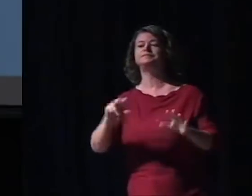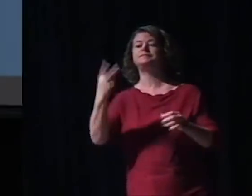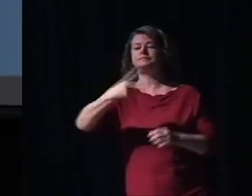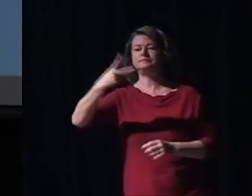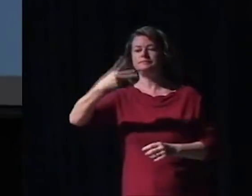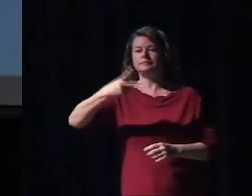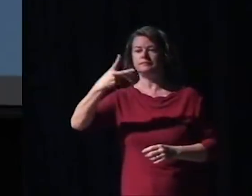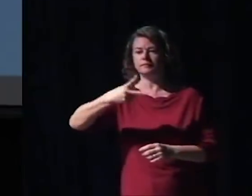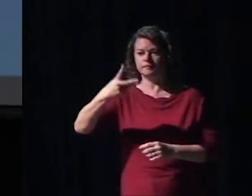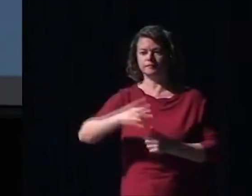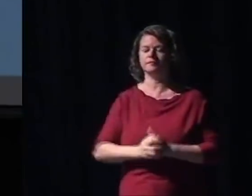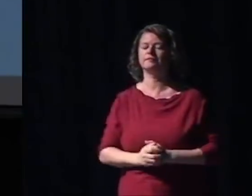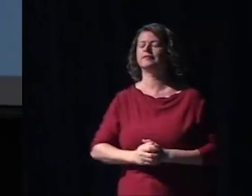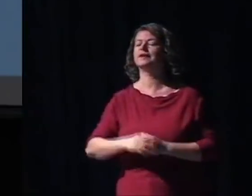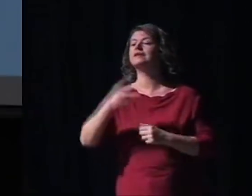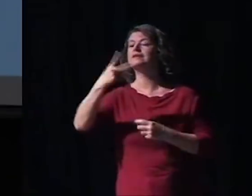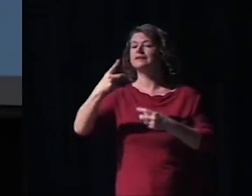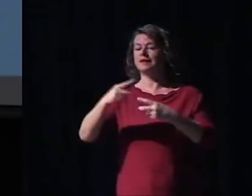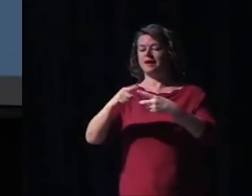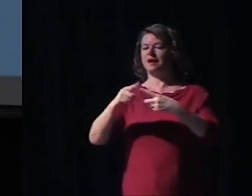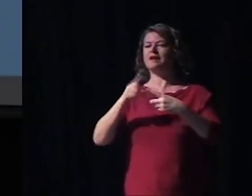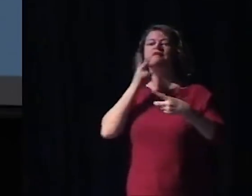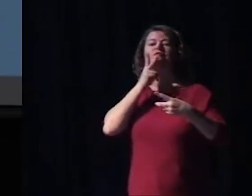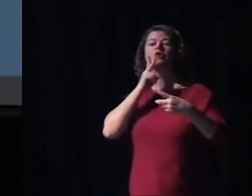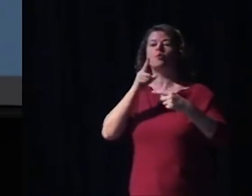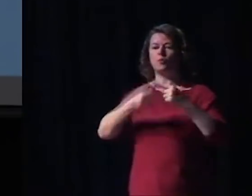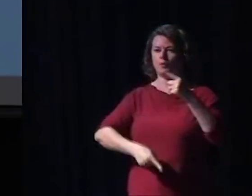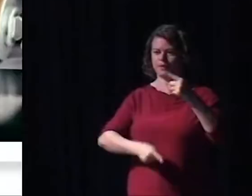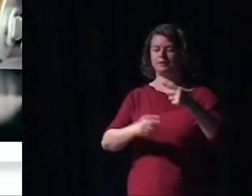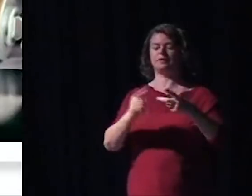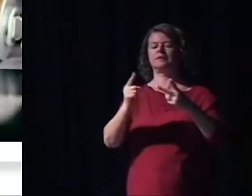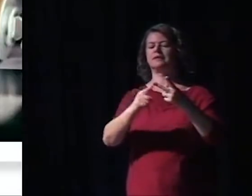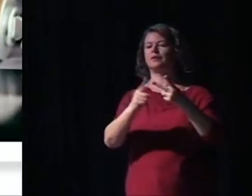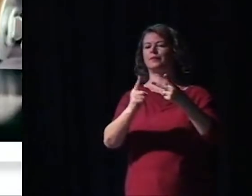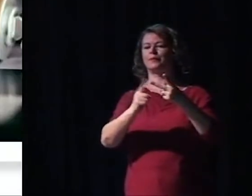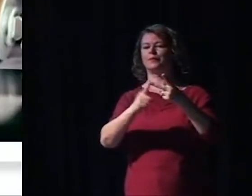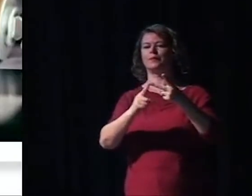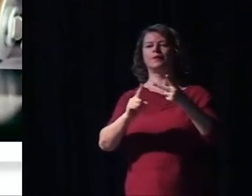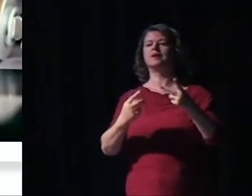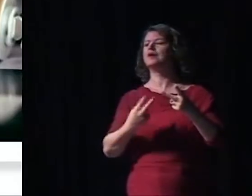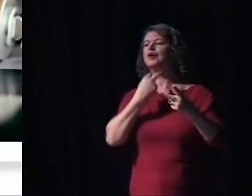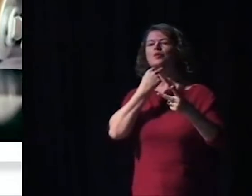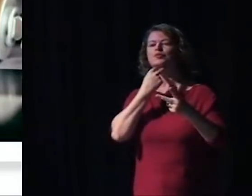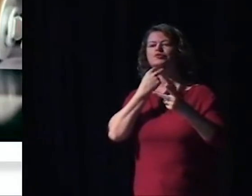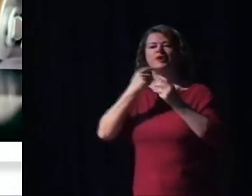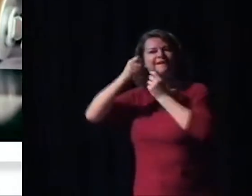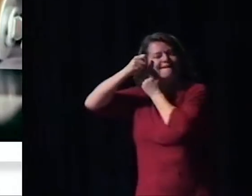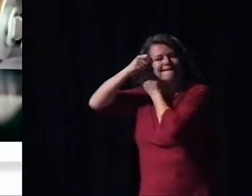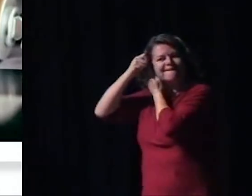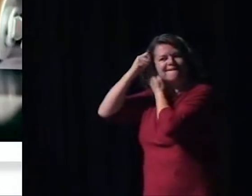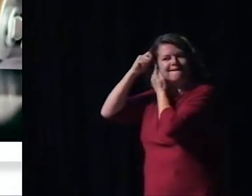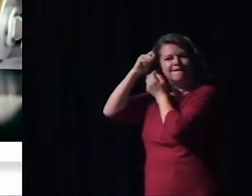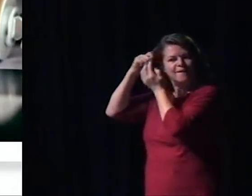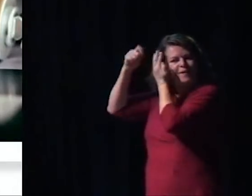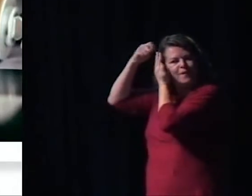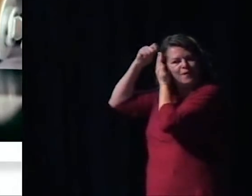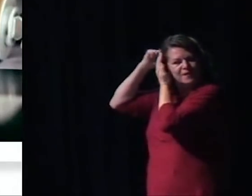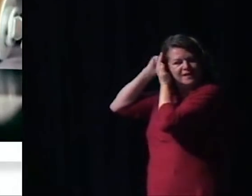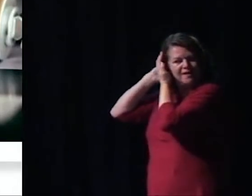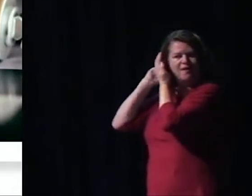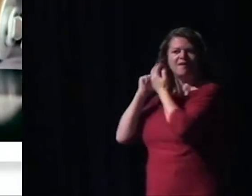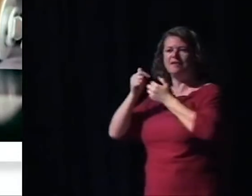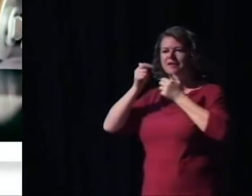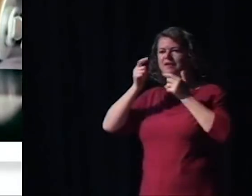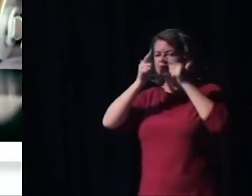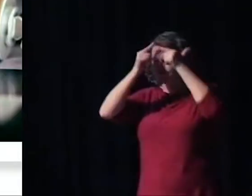não cortava o cabelo. Pastor, o que isso tem a ver? Indicava que todas as suas forças eram consagradas ao serviço de Deus.